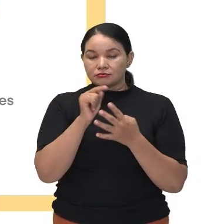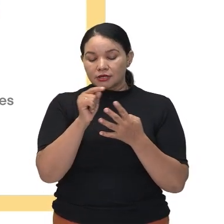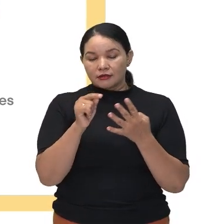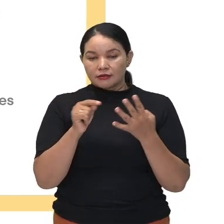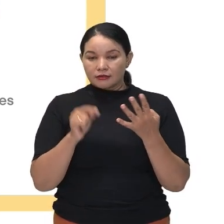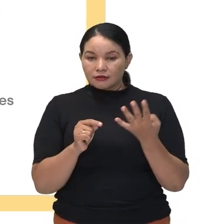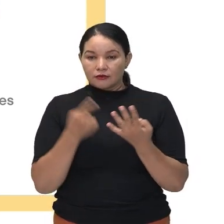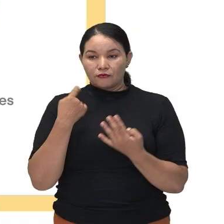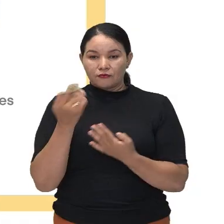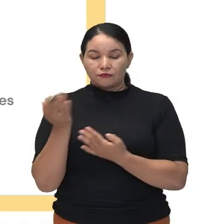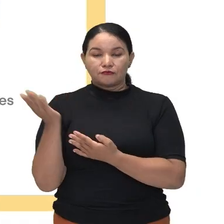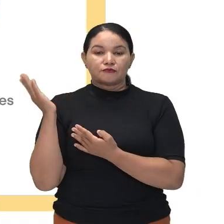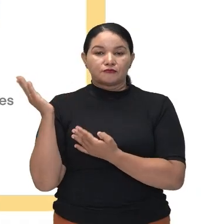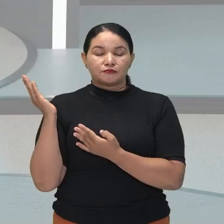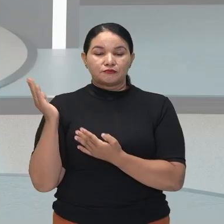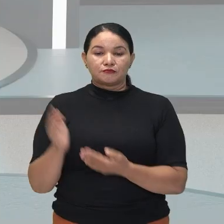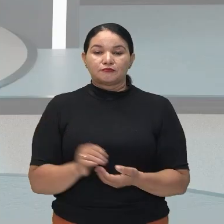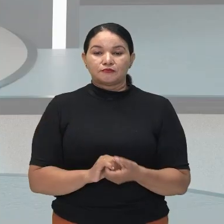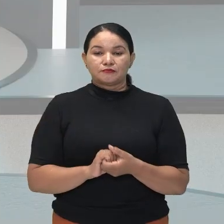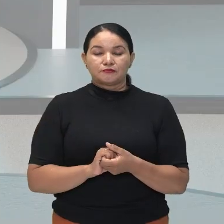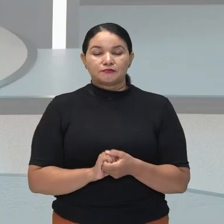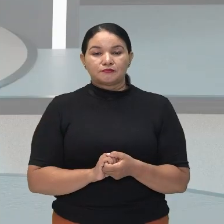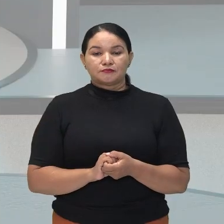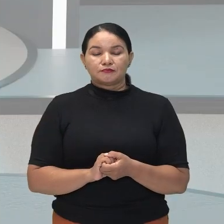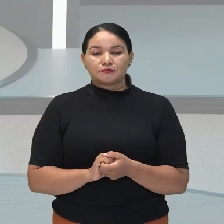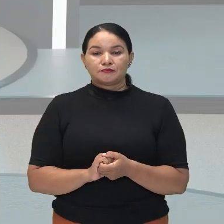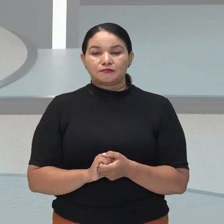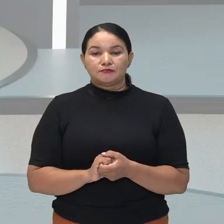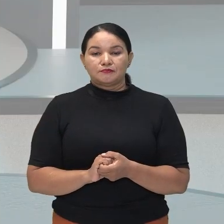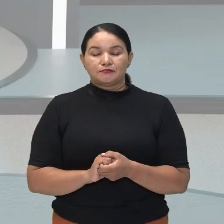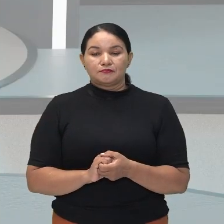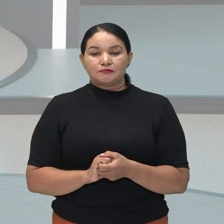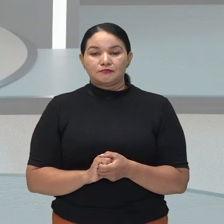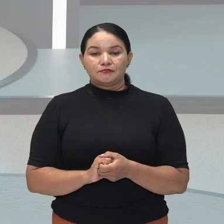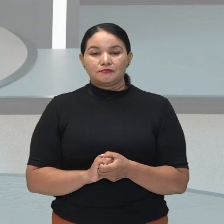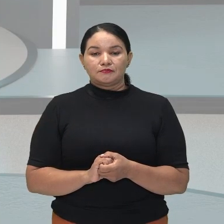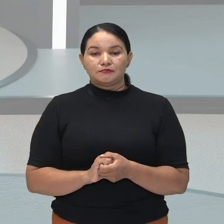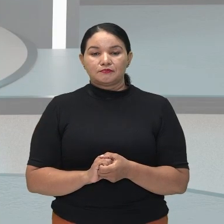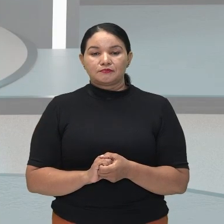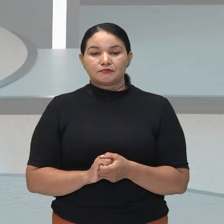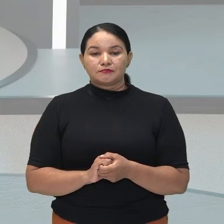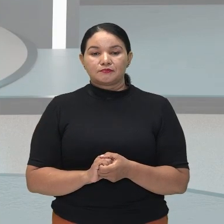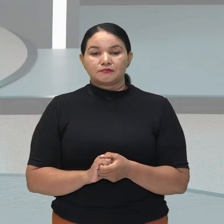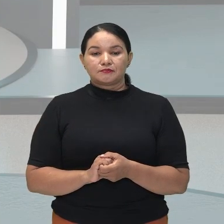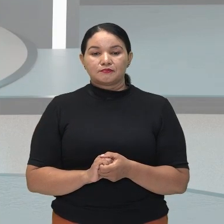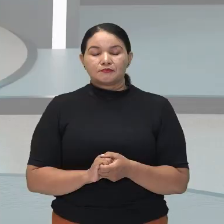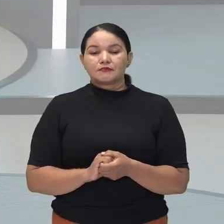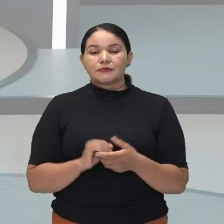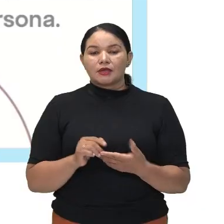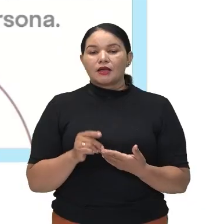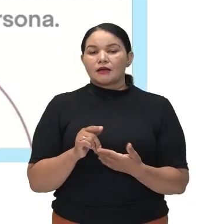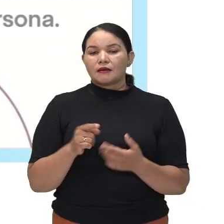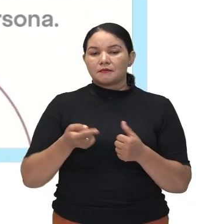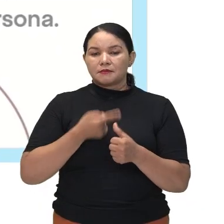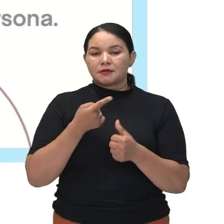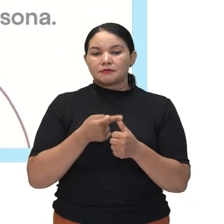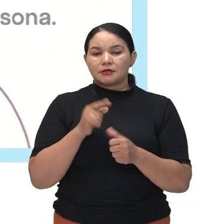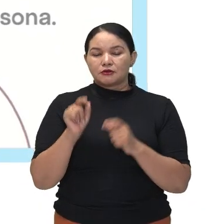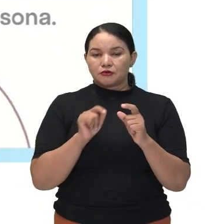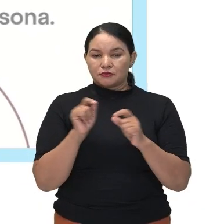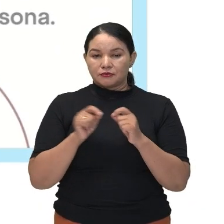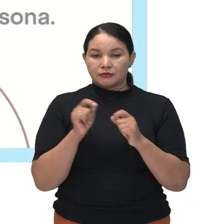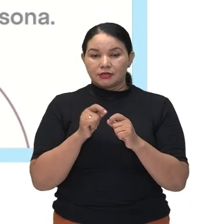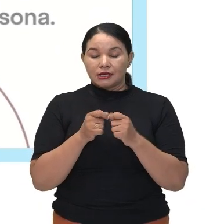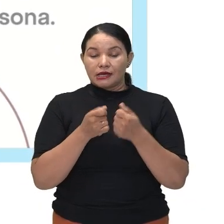caricatura e a topografia. Então, vendo de pertinho aqui a prosopografia, vai ser a